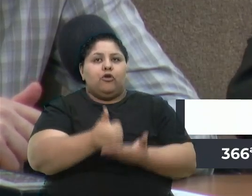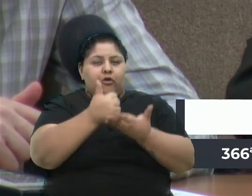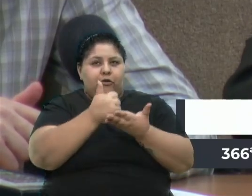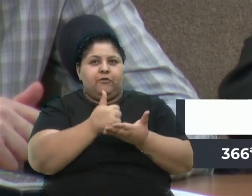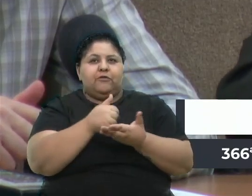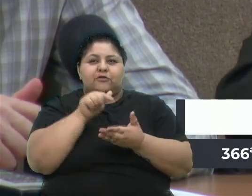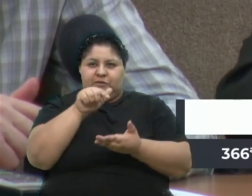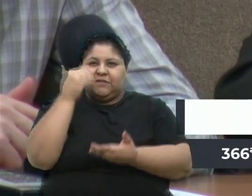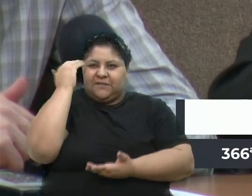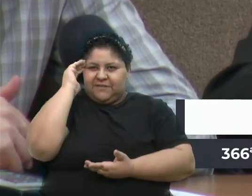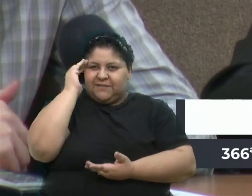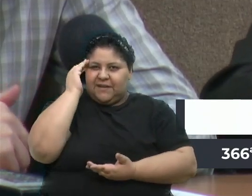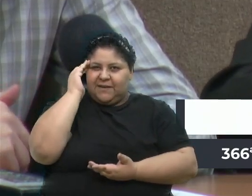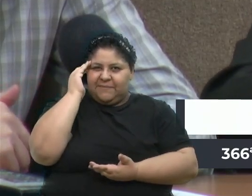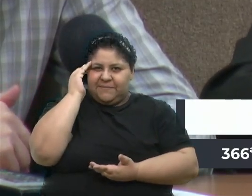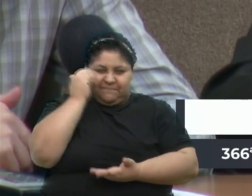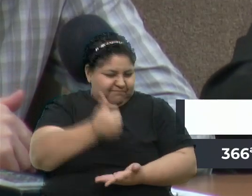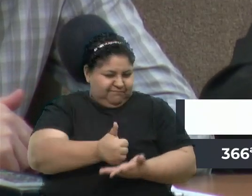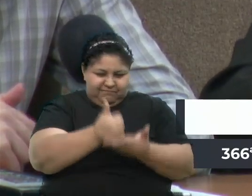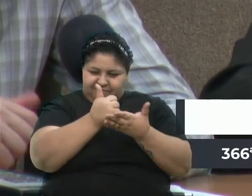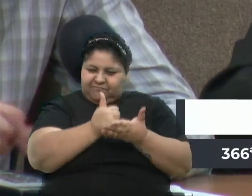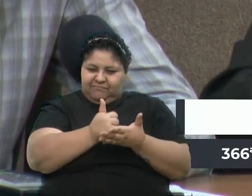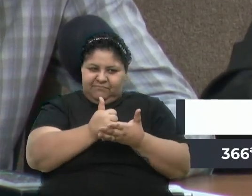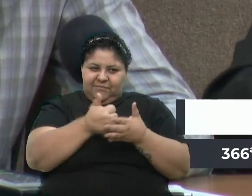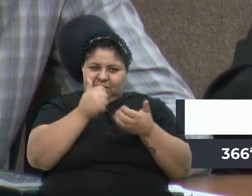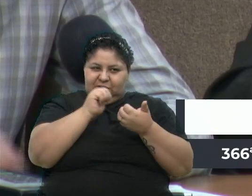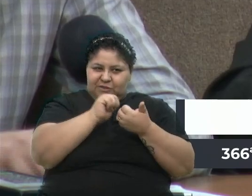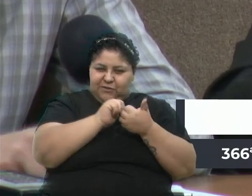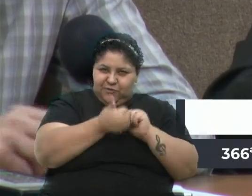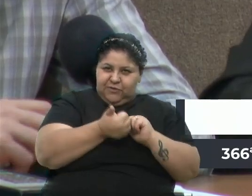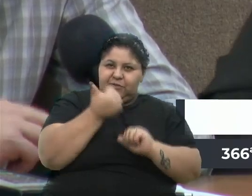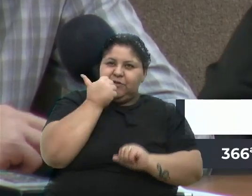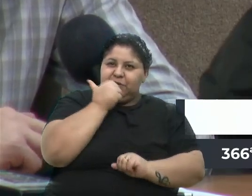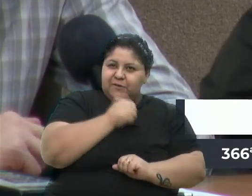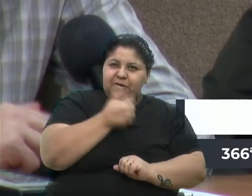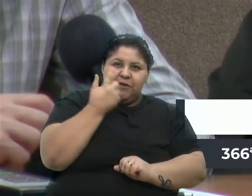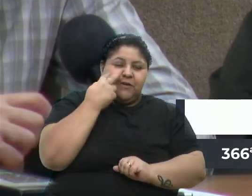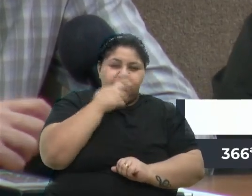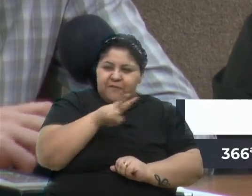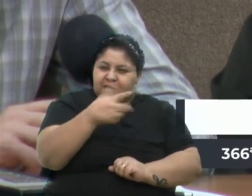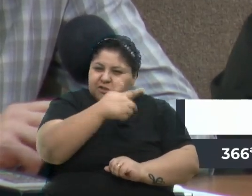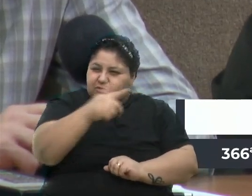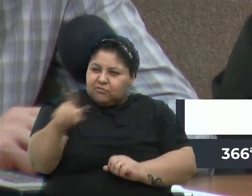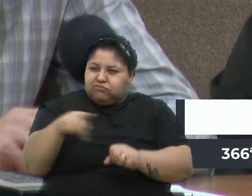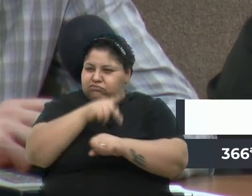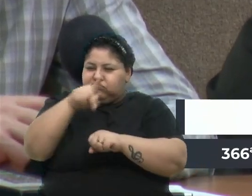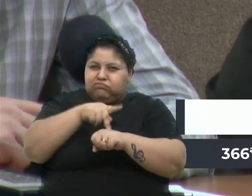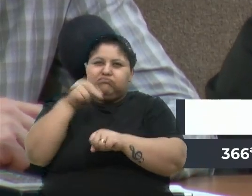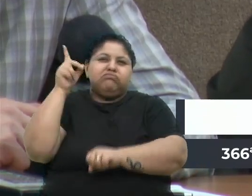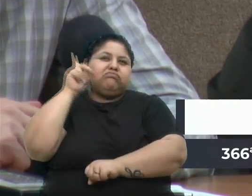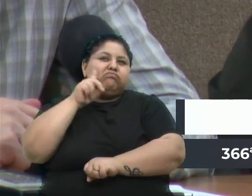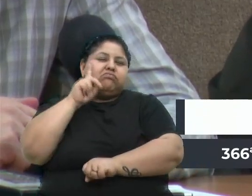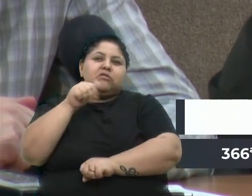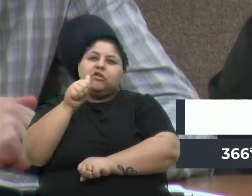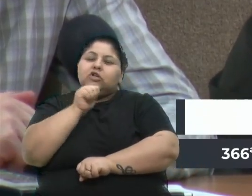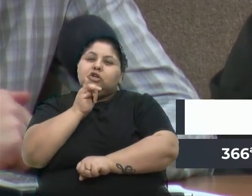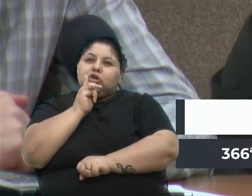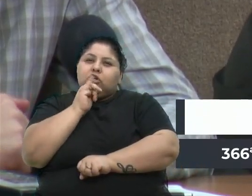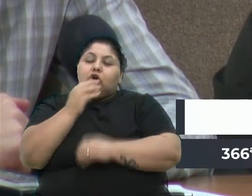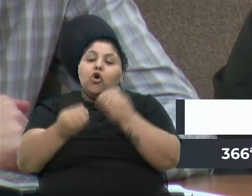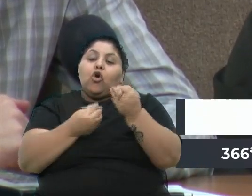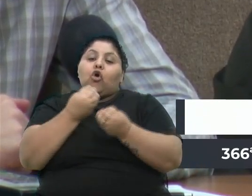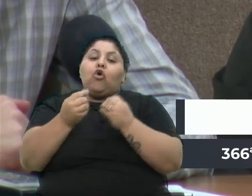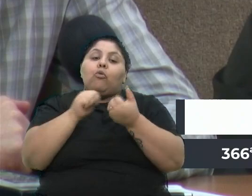futebol feminino, acompanho bastante, e eu vejo em outros países, né, como os Estados Unidos, por exemplo, como o futebol